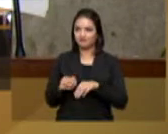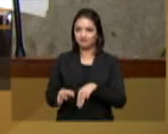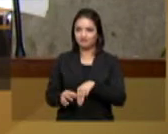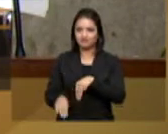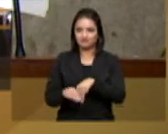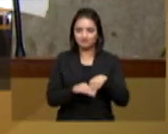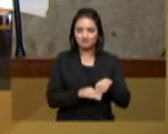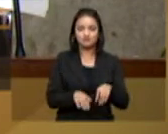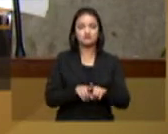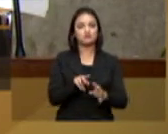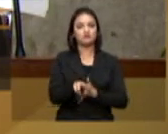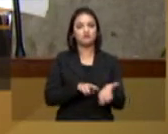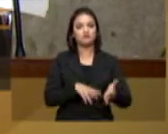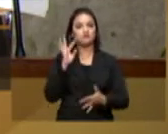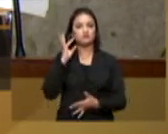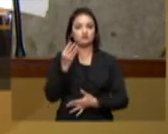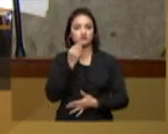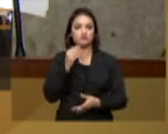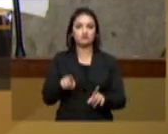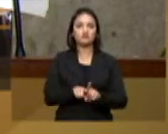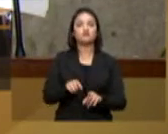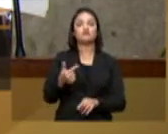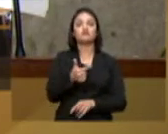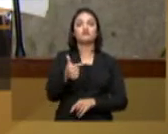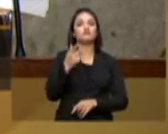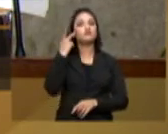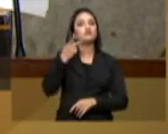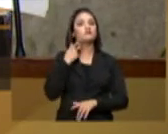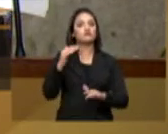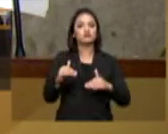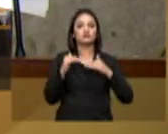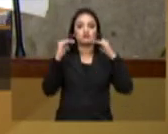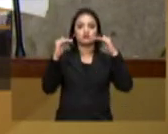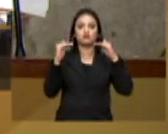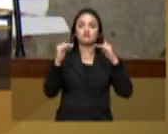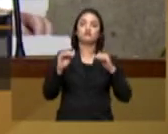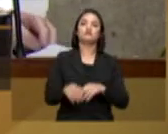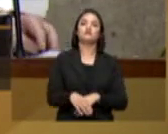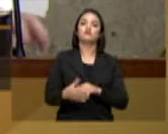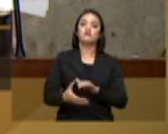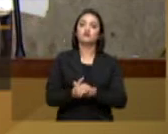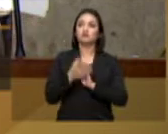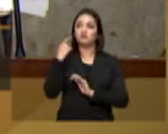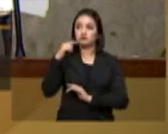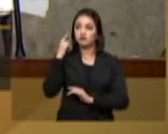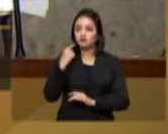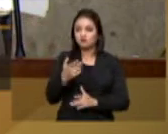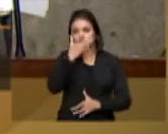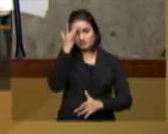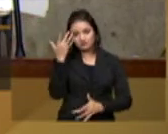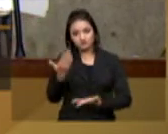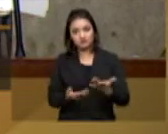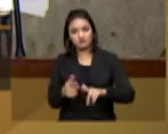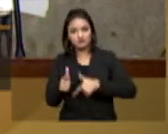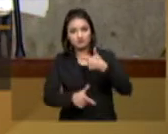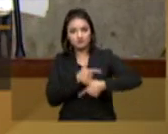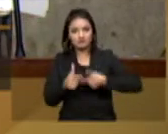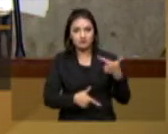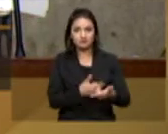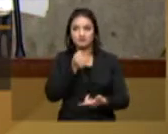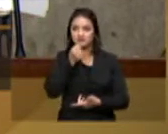Dias Toffoli, douto vice-procurador-geral da República, colegas advogados, servidores, estudantes, imprensa, público em geral que